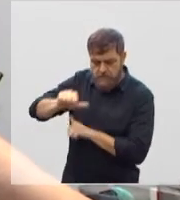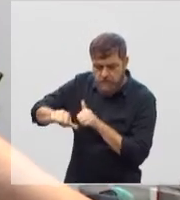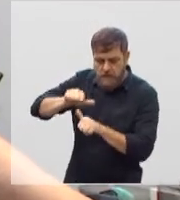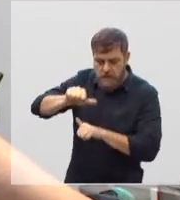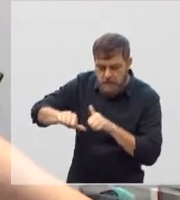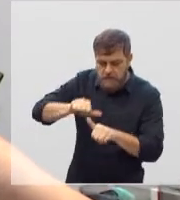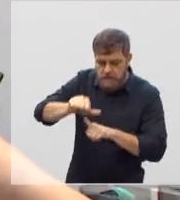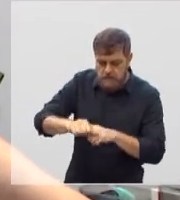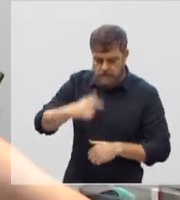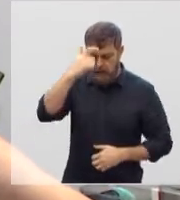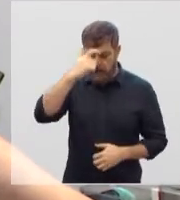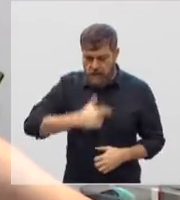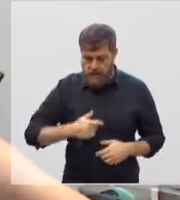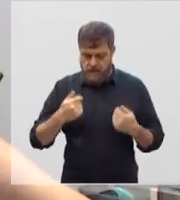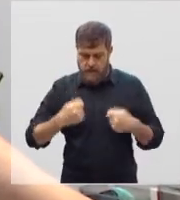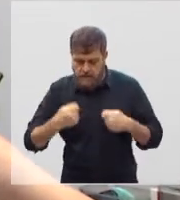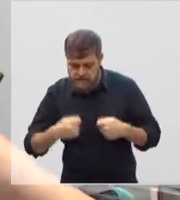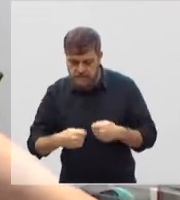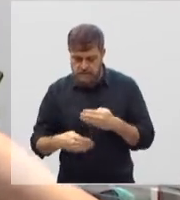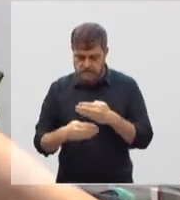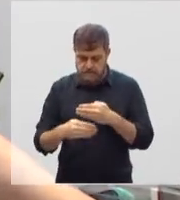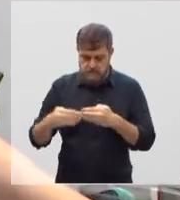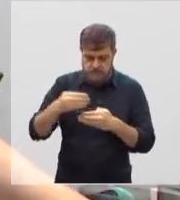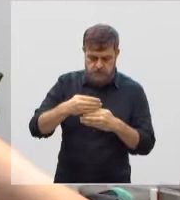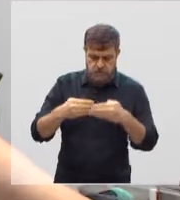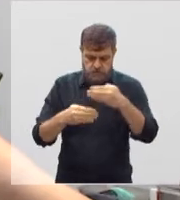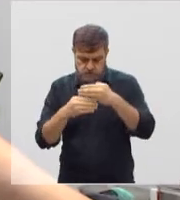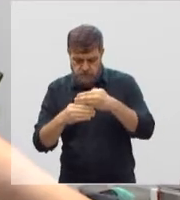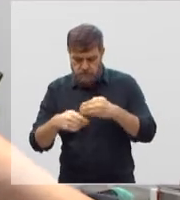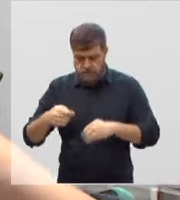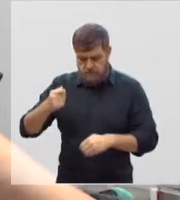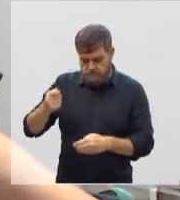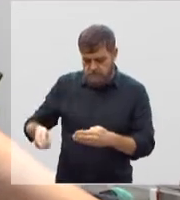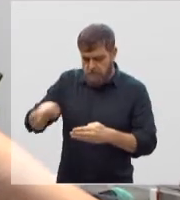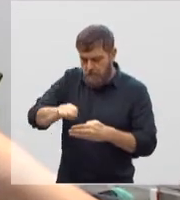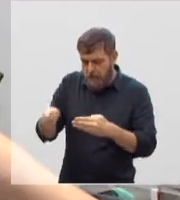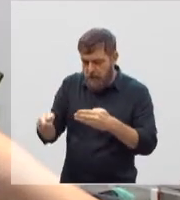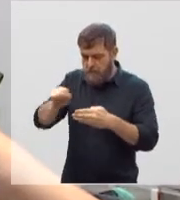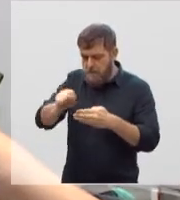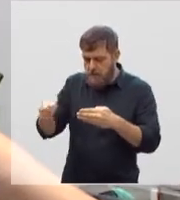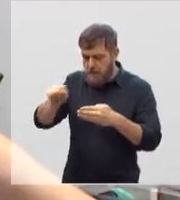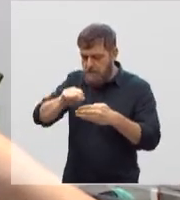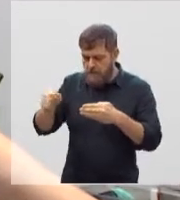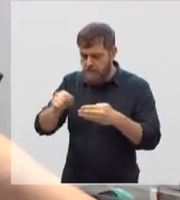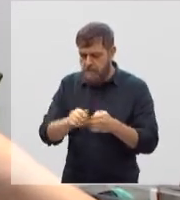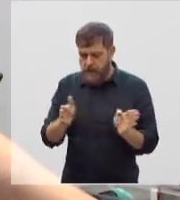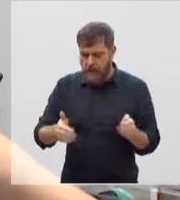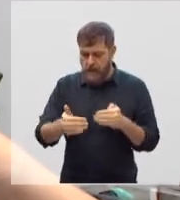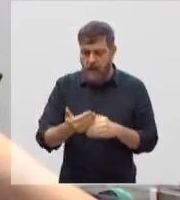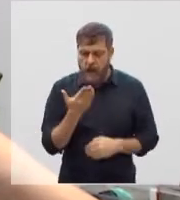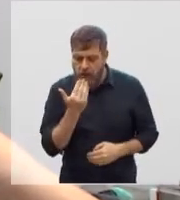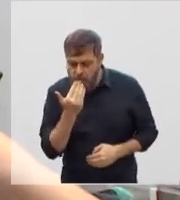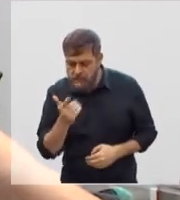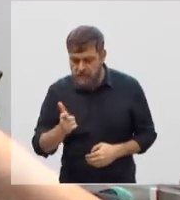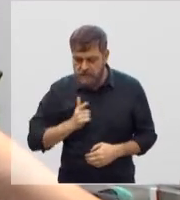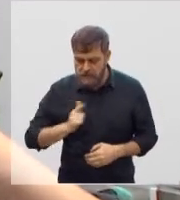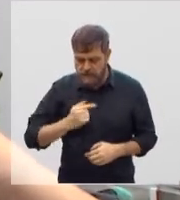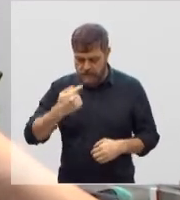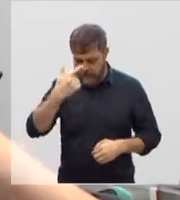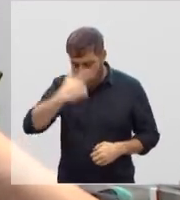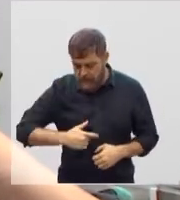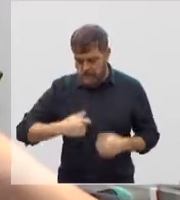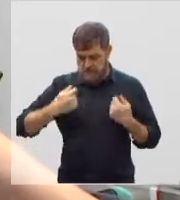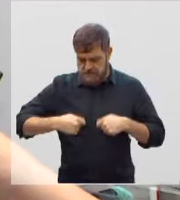velhos hábitos eu preciso de tijolo, eu preciso de cimento, eu preciso de cesta básica. Então